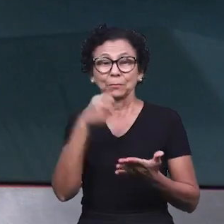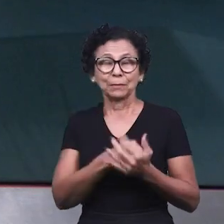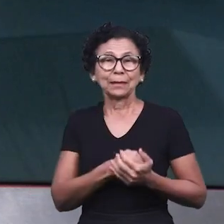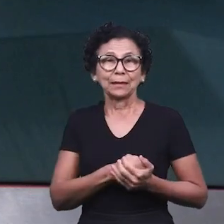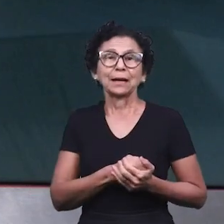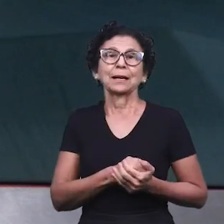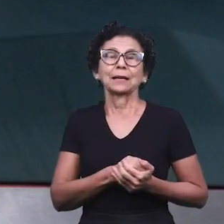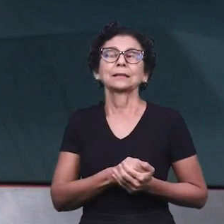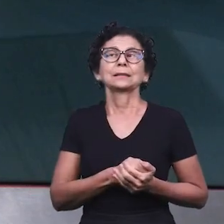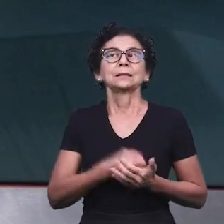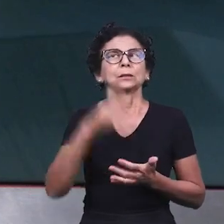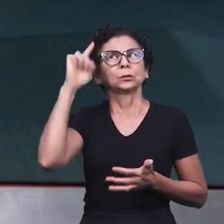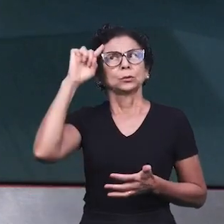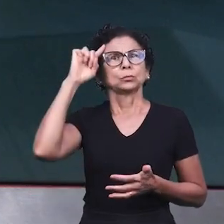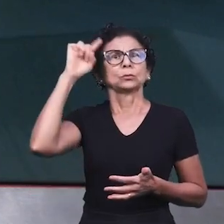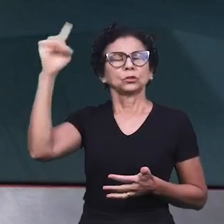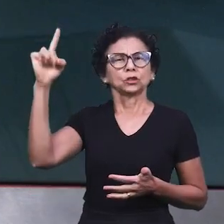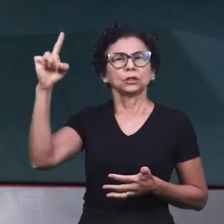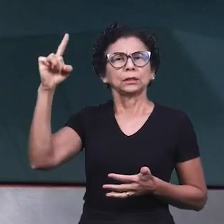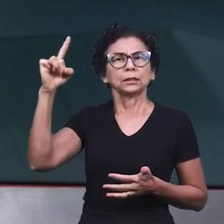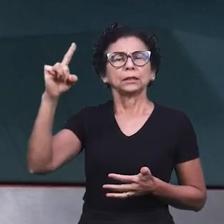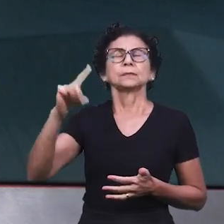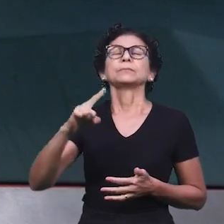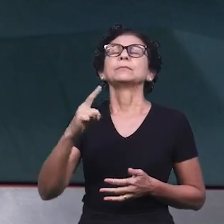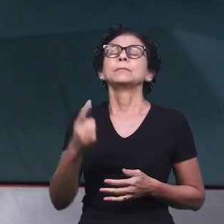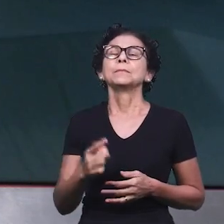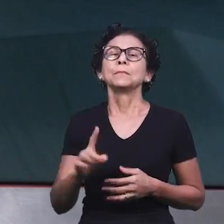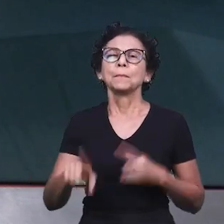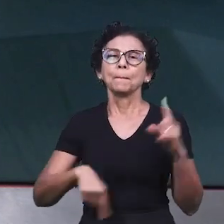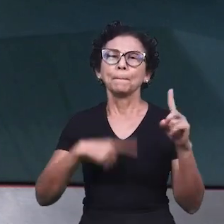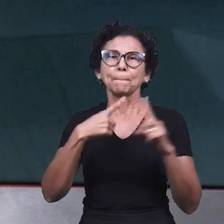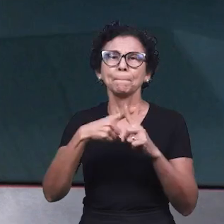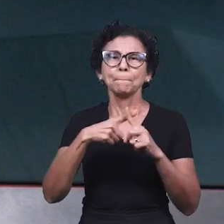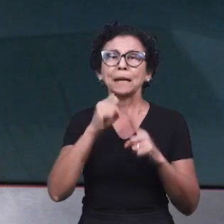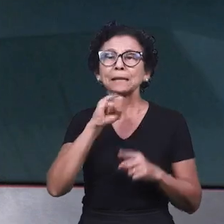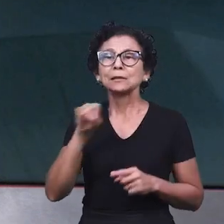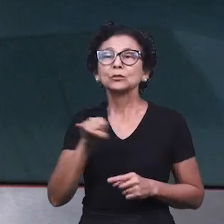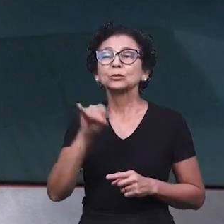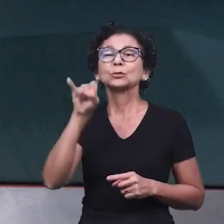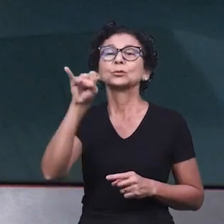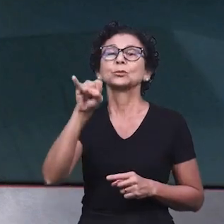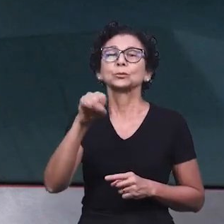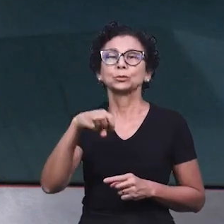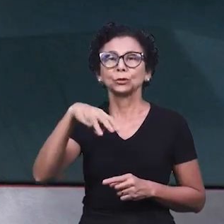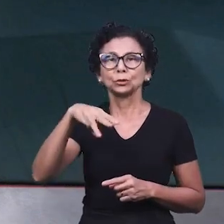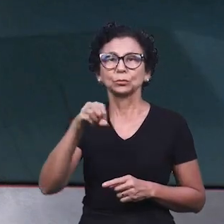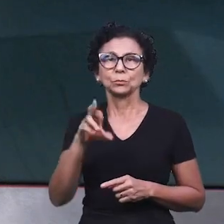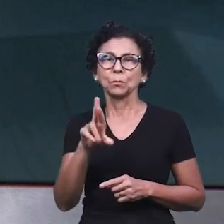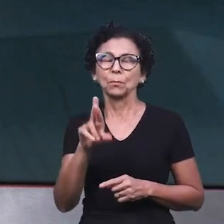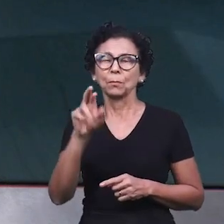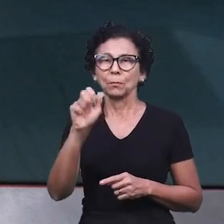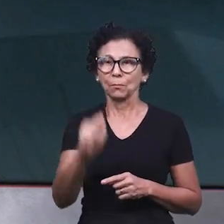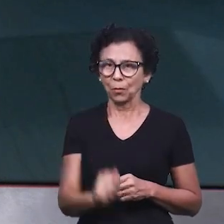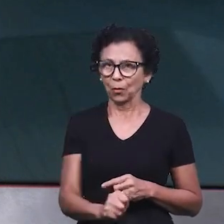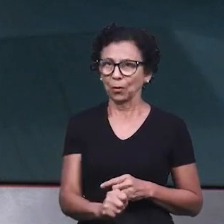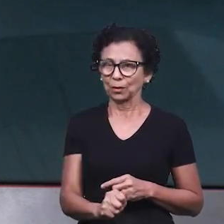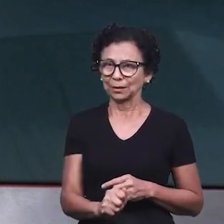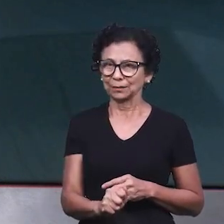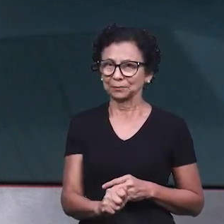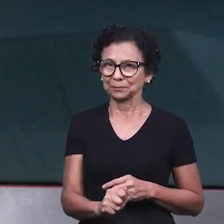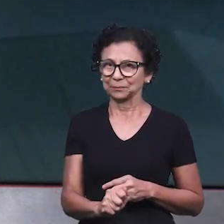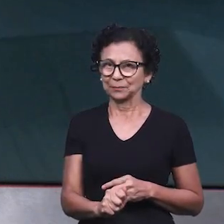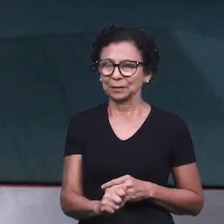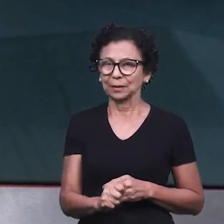Não cumprindo a data, você tem ainda o juro de mora, que é o porquê que você não pagou naquele